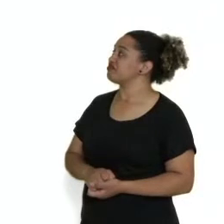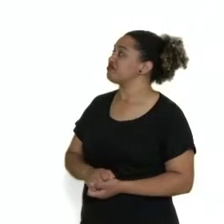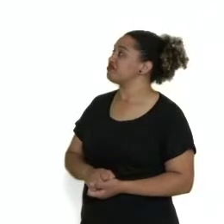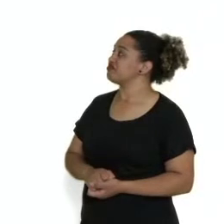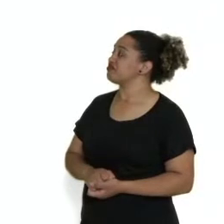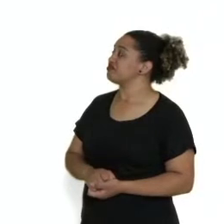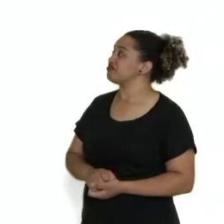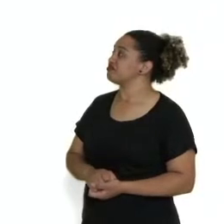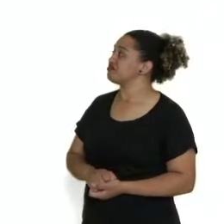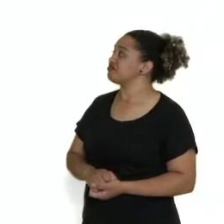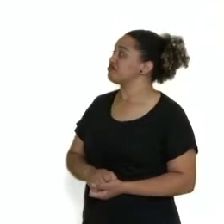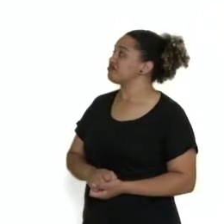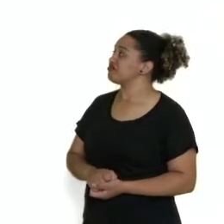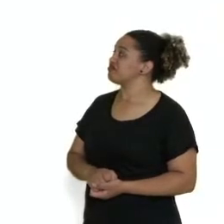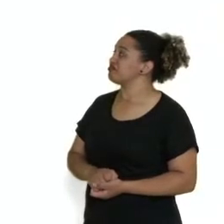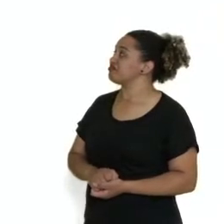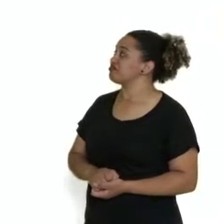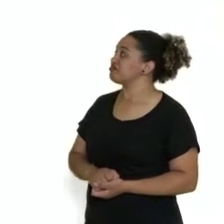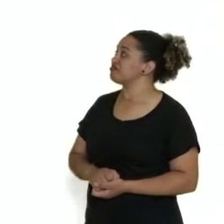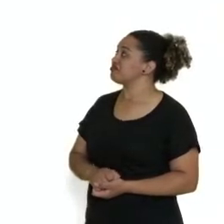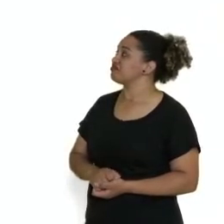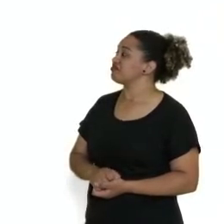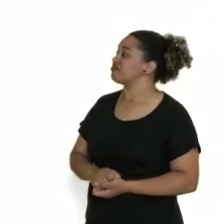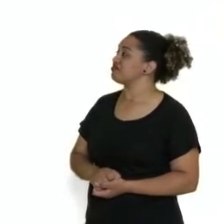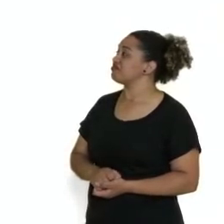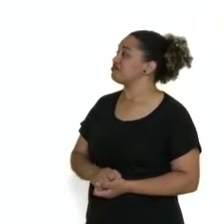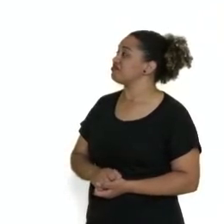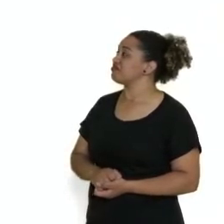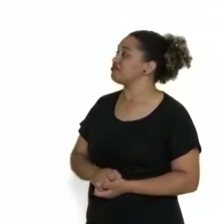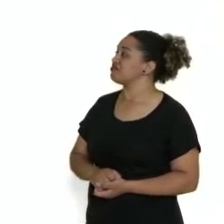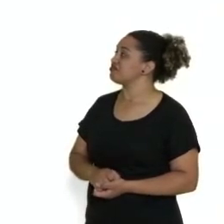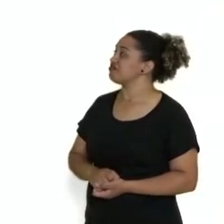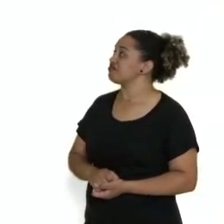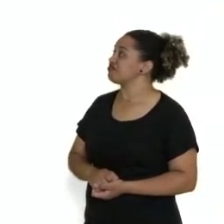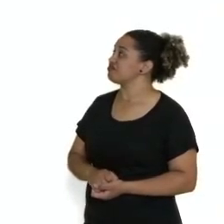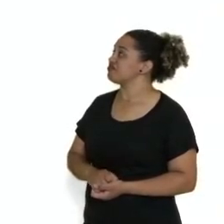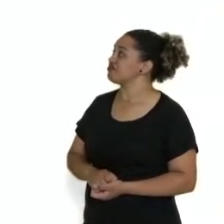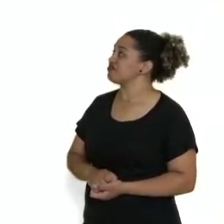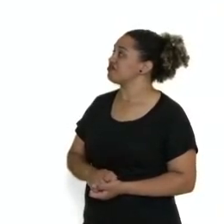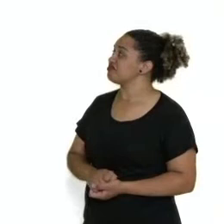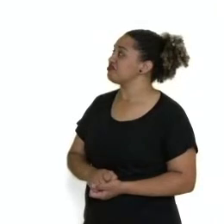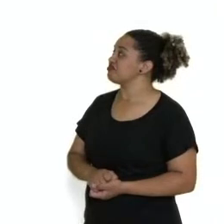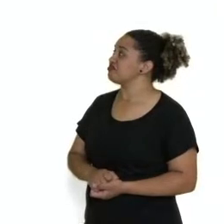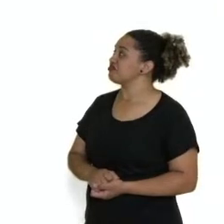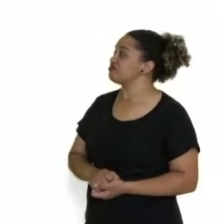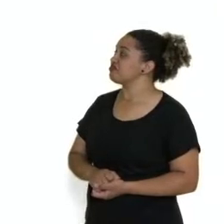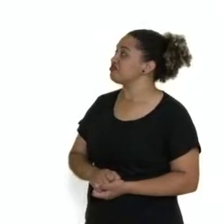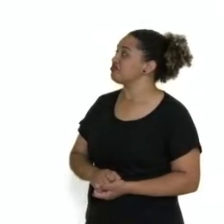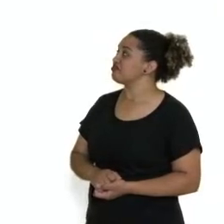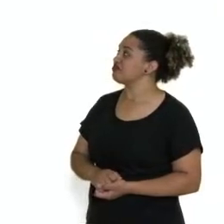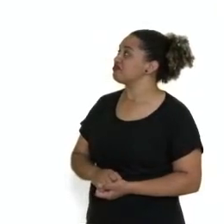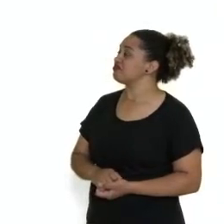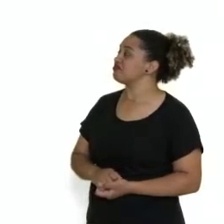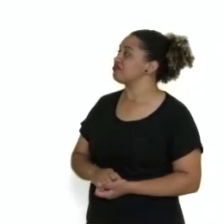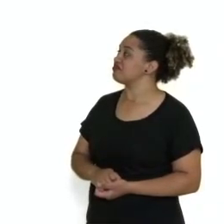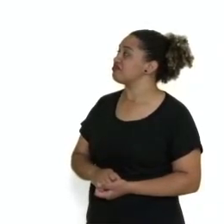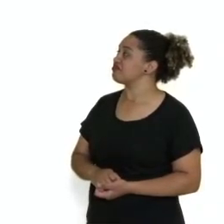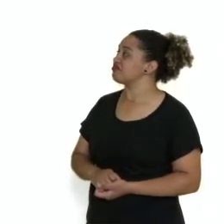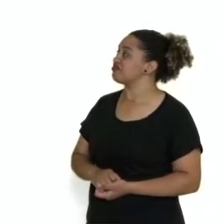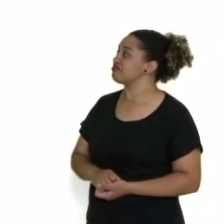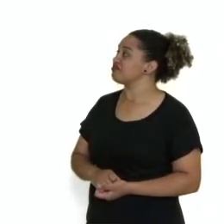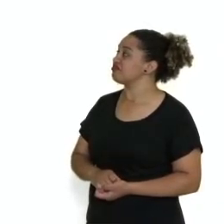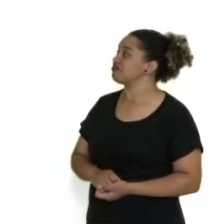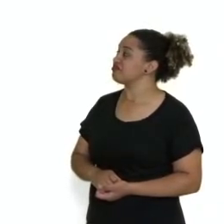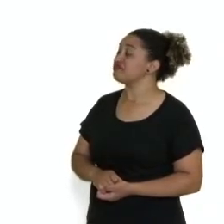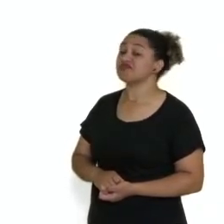revigoram com grande expectativa e esperança. Ainda temos muito que construir para nossos alunos e com nossos